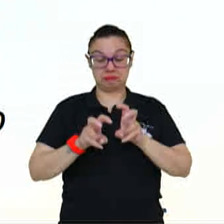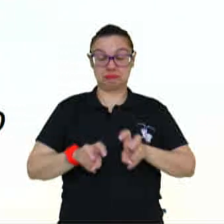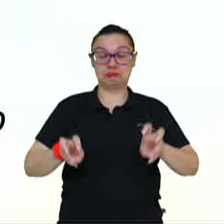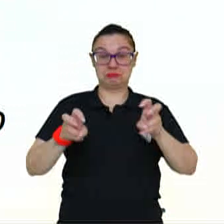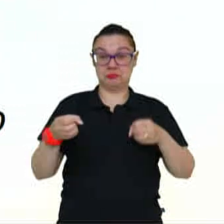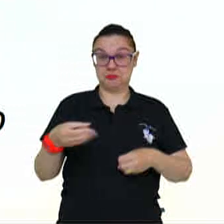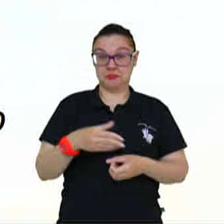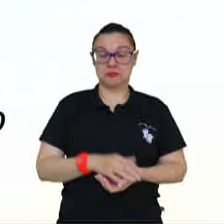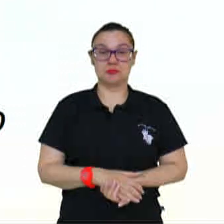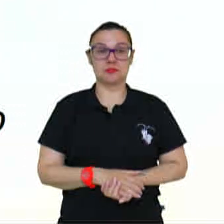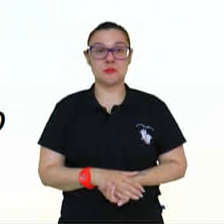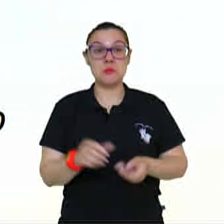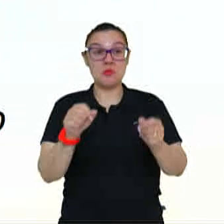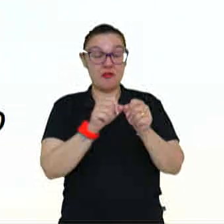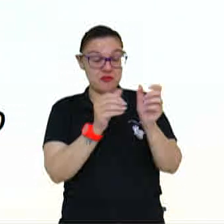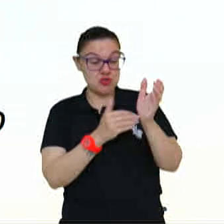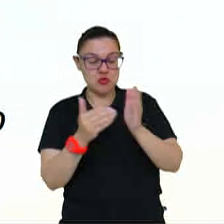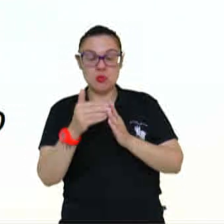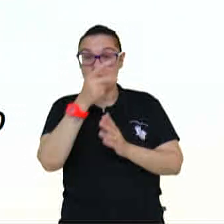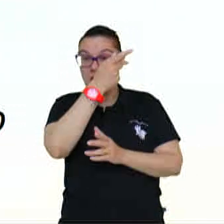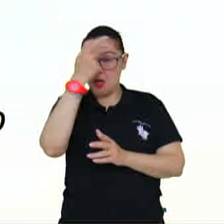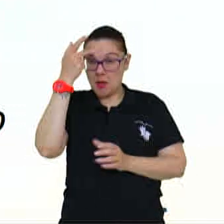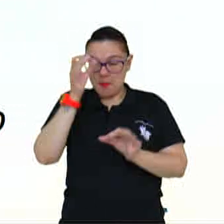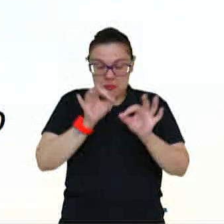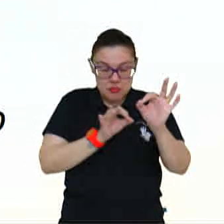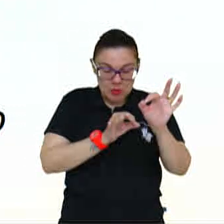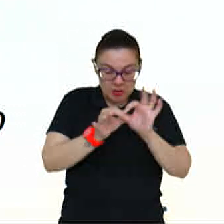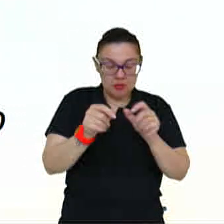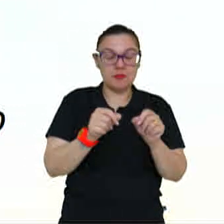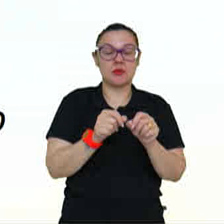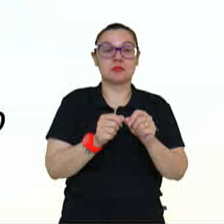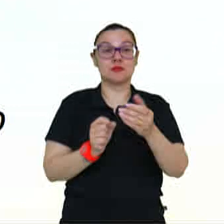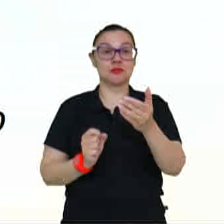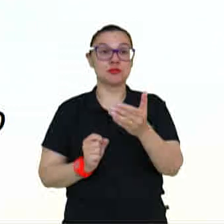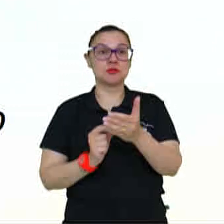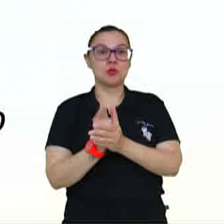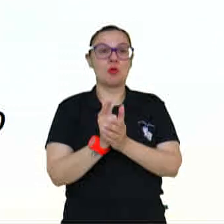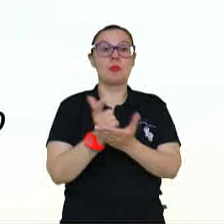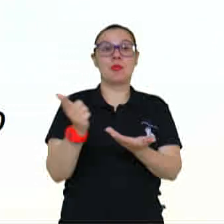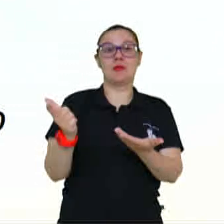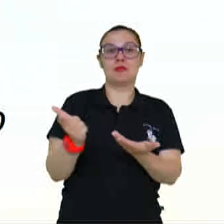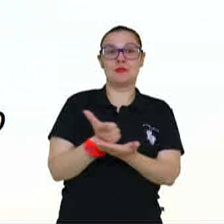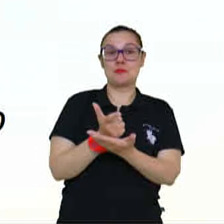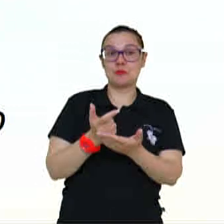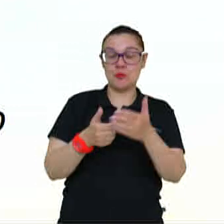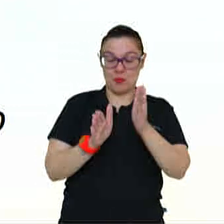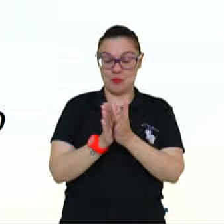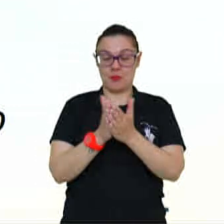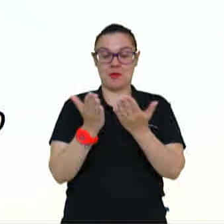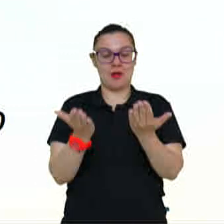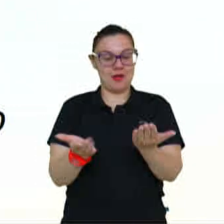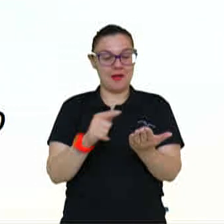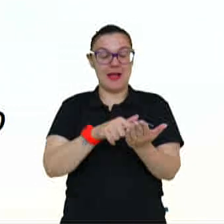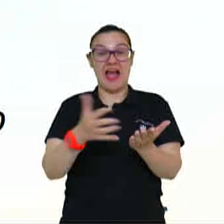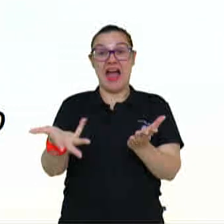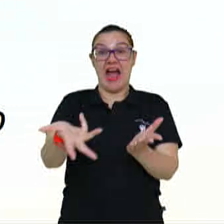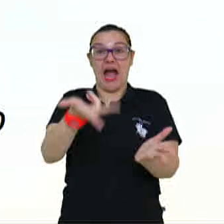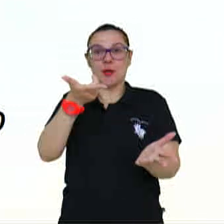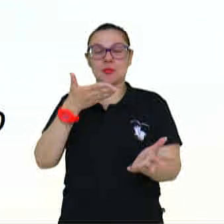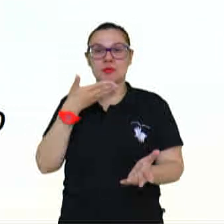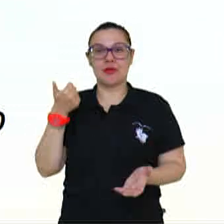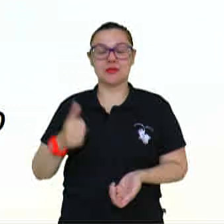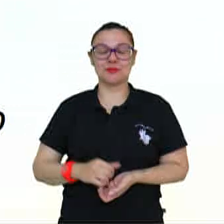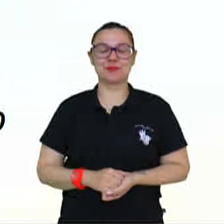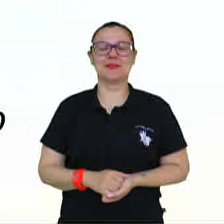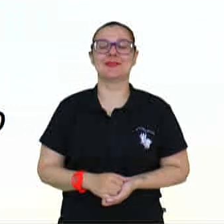novo. Fiz o que toda pessoa minuciosa faria. Comprei um livro. Na capa, a promessa, rápido e fácil.